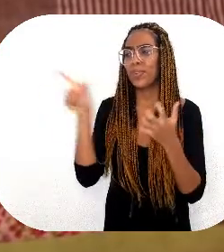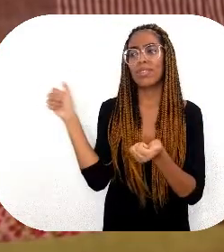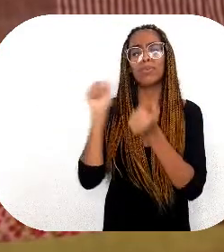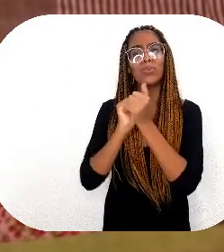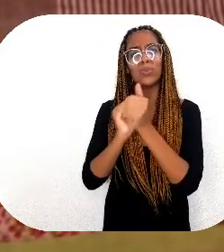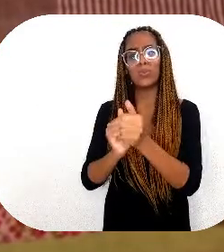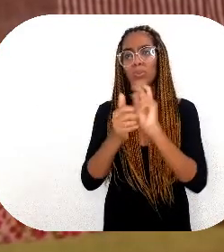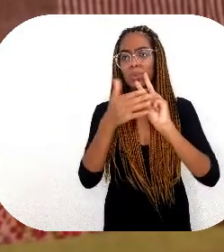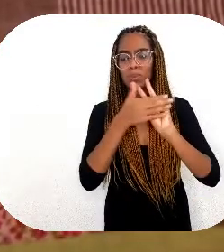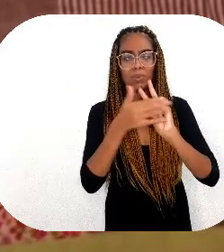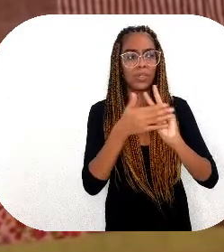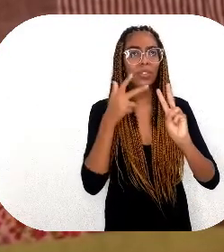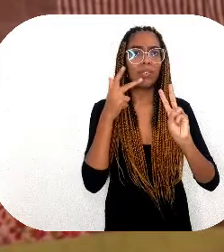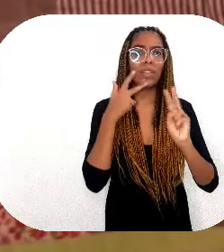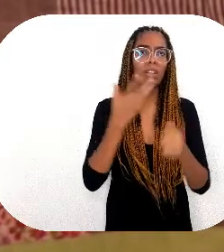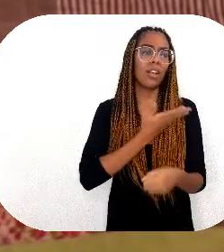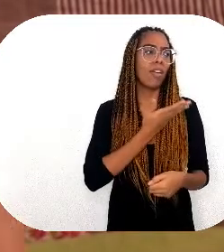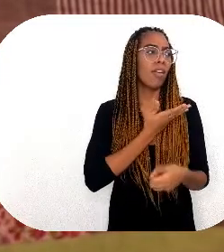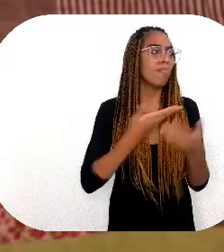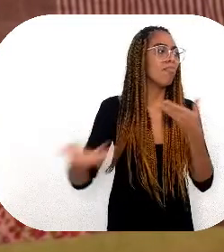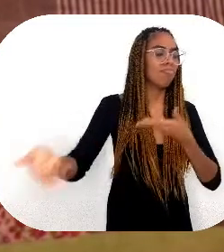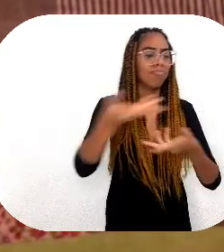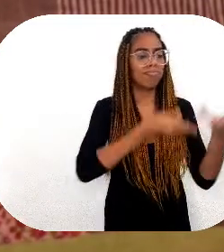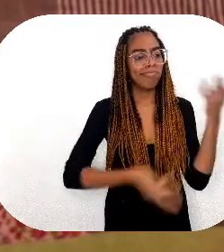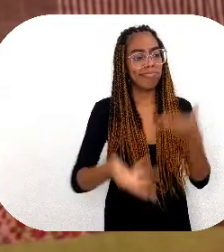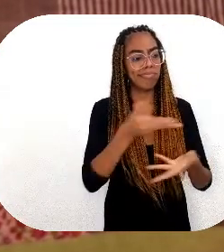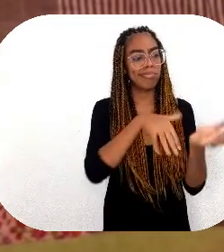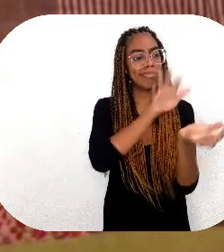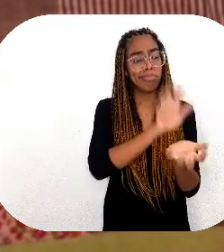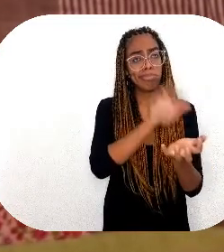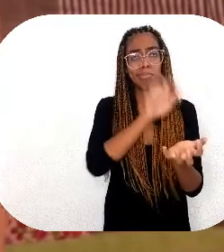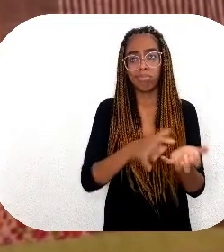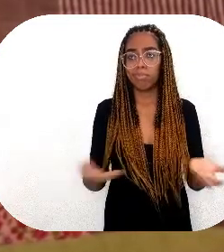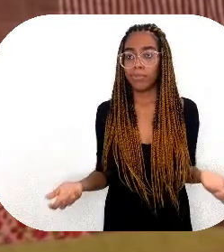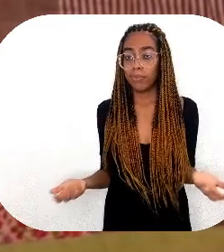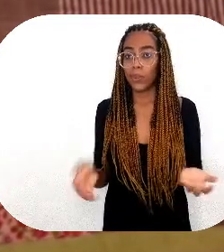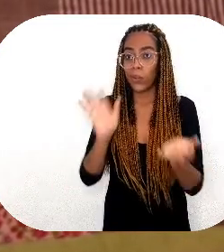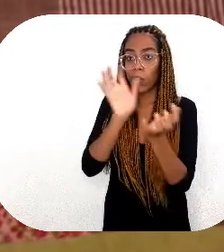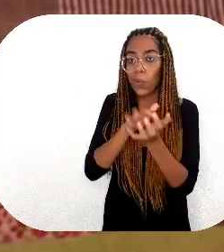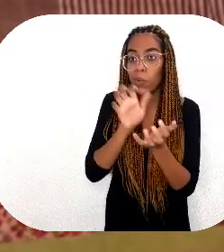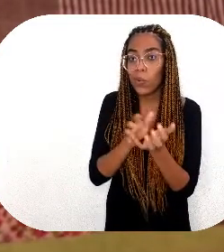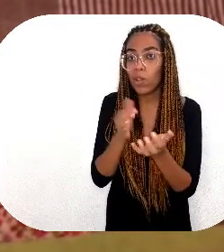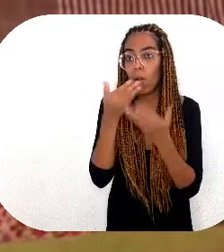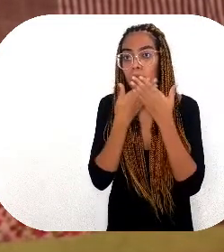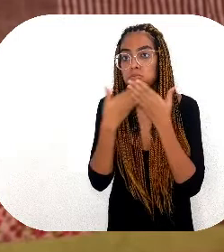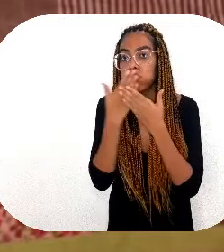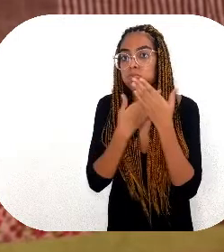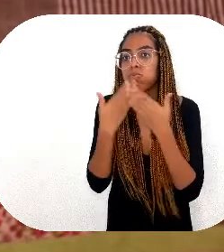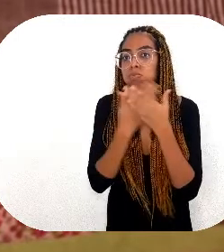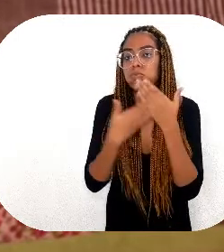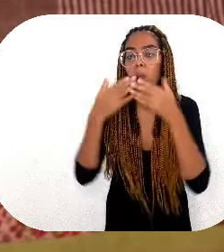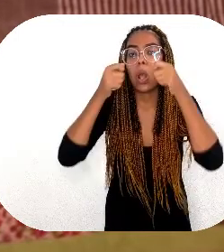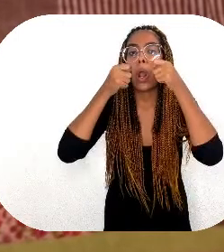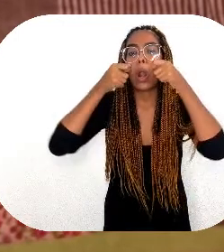tanto, tanto que você fosse lá na minha tribo falar com os meus amigos.